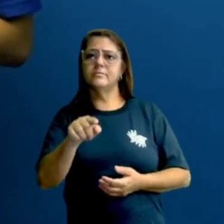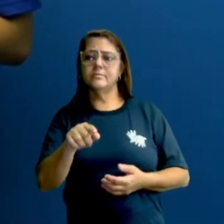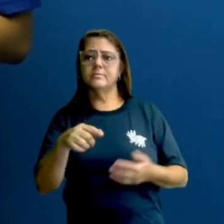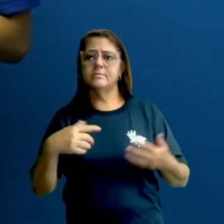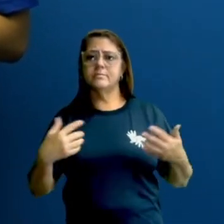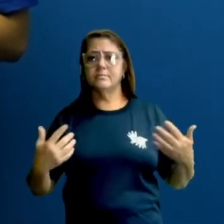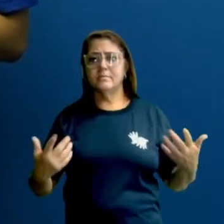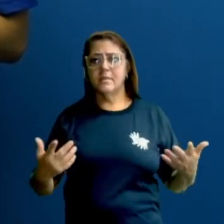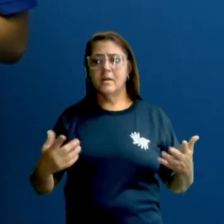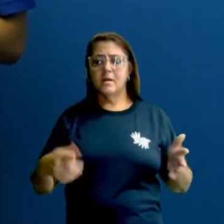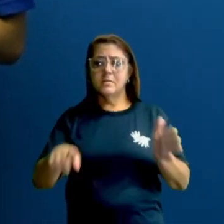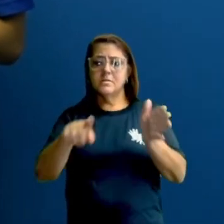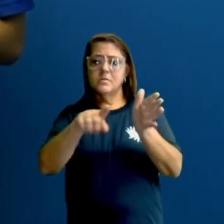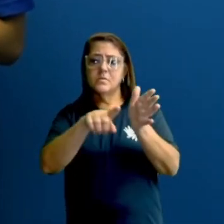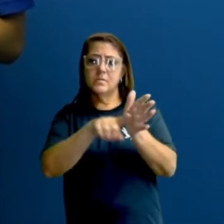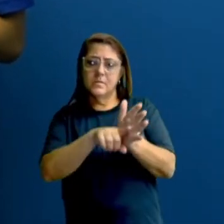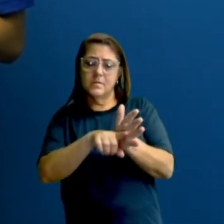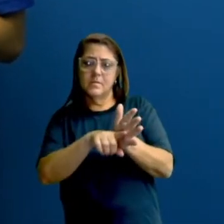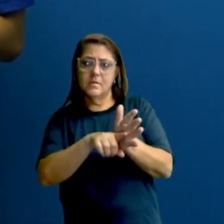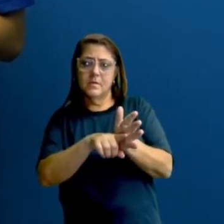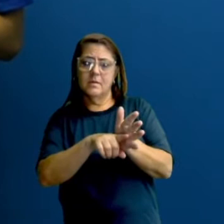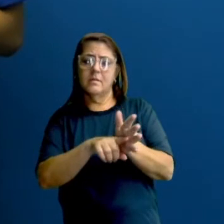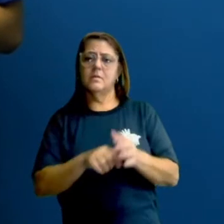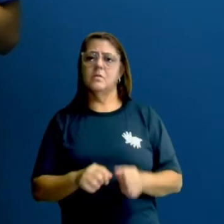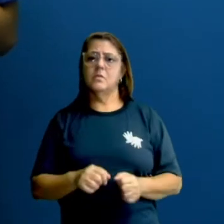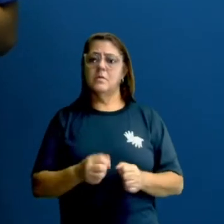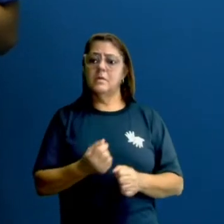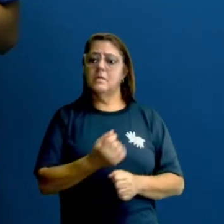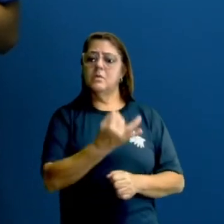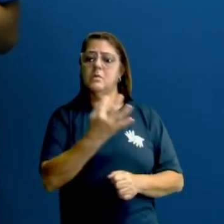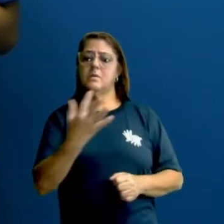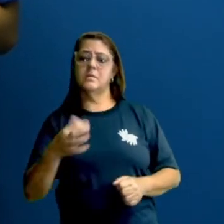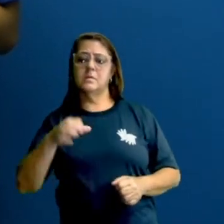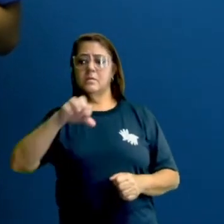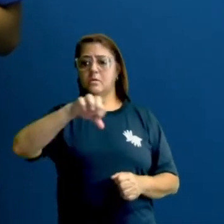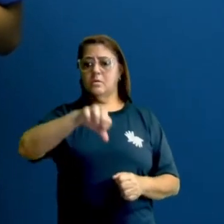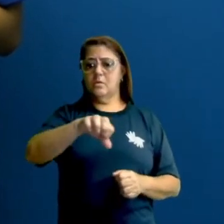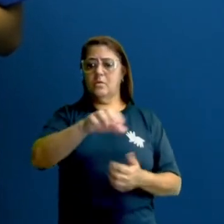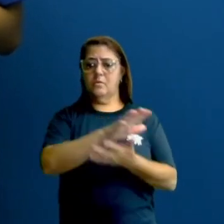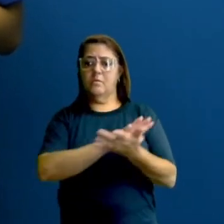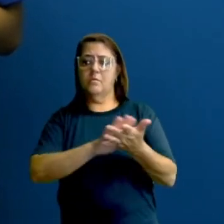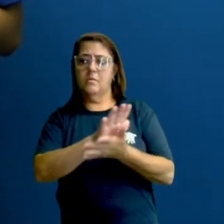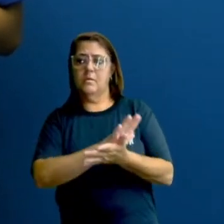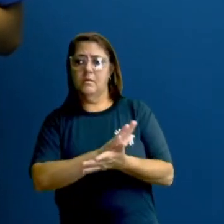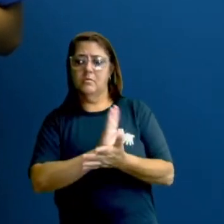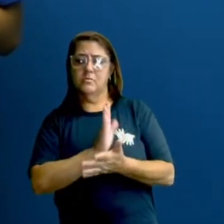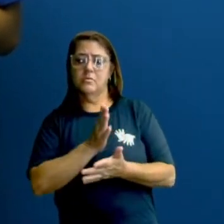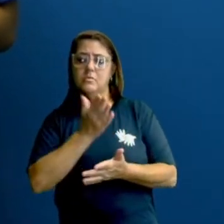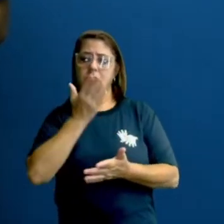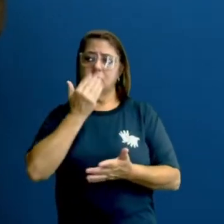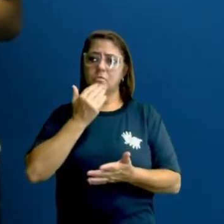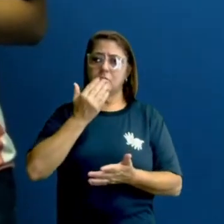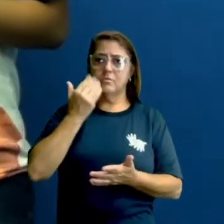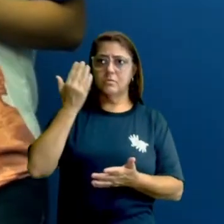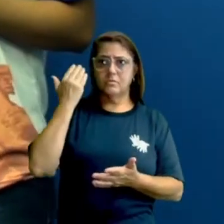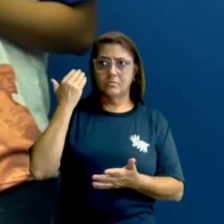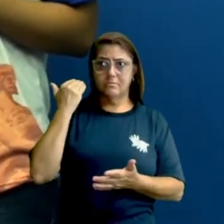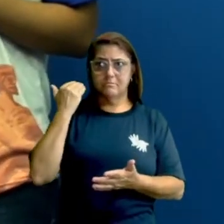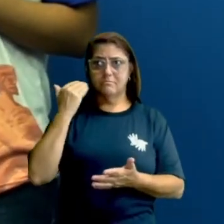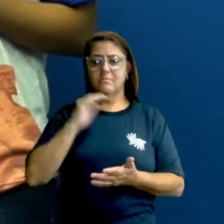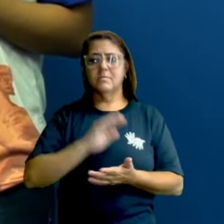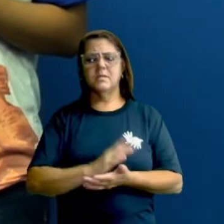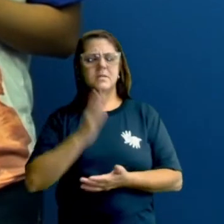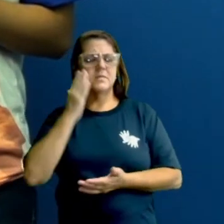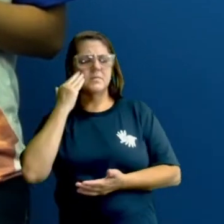E subtraiu dessa quantidade 9 brigadeiros que ela tinha comido, certo? A